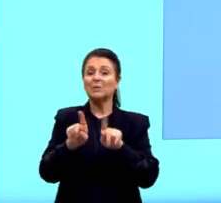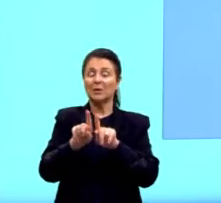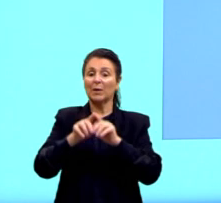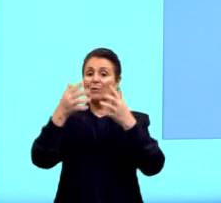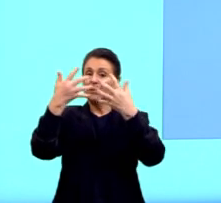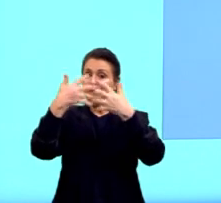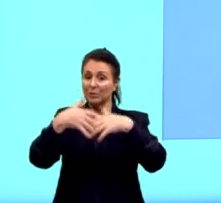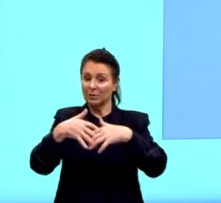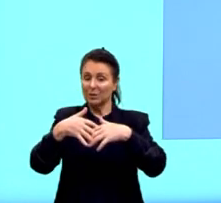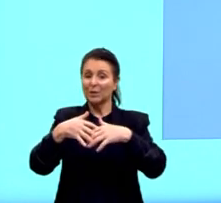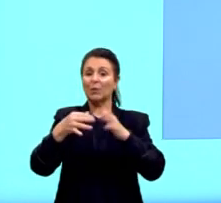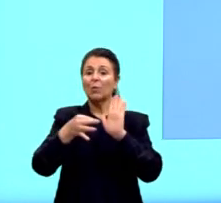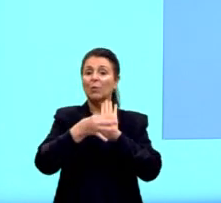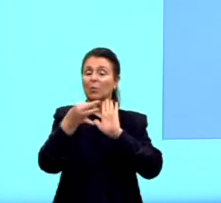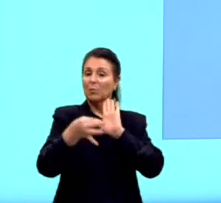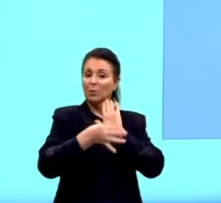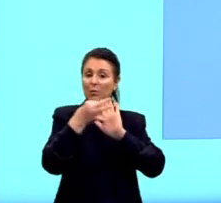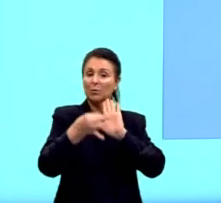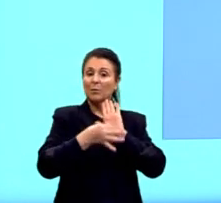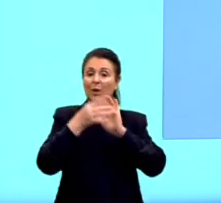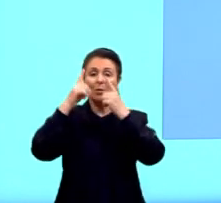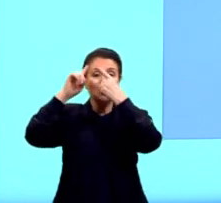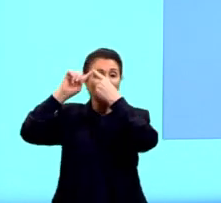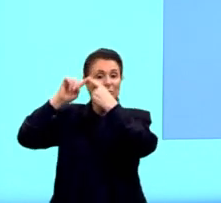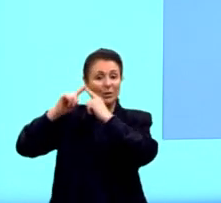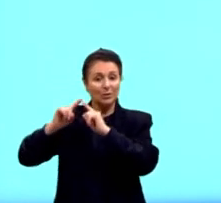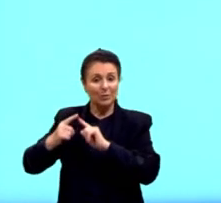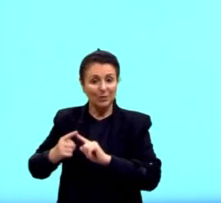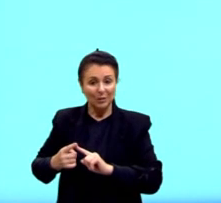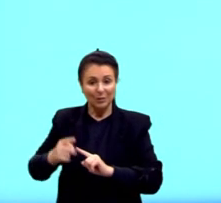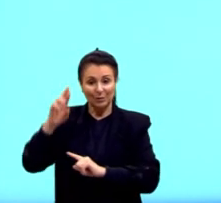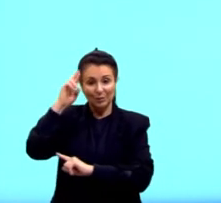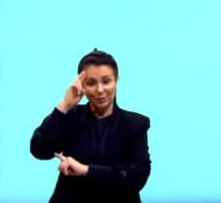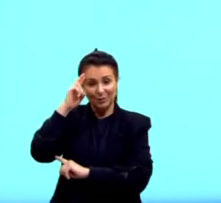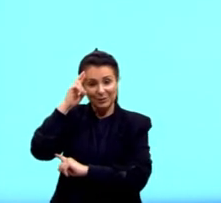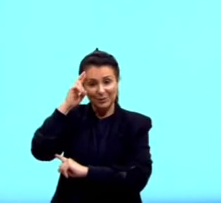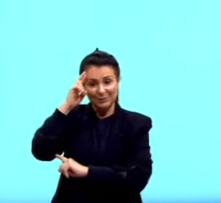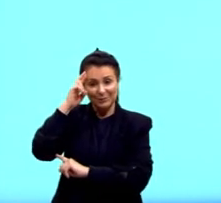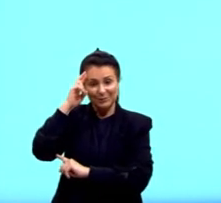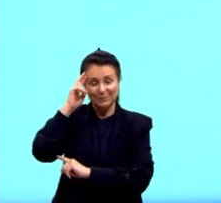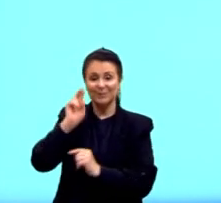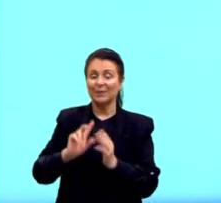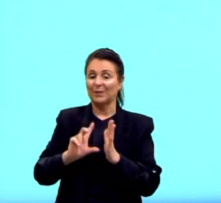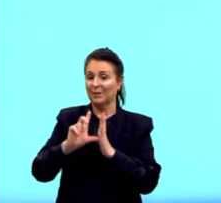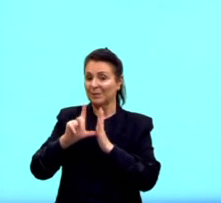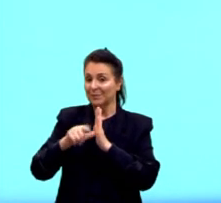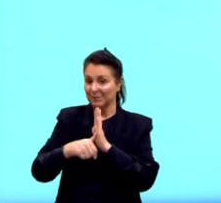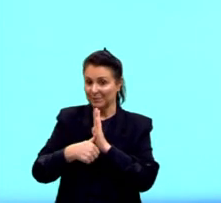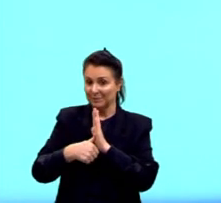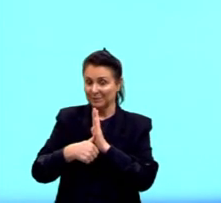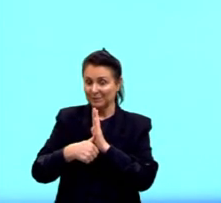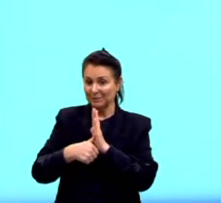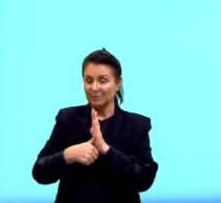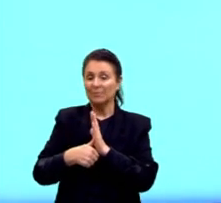funcionar como um argumento aí de raciocínio lógico e depois